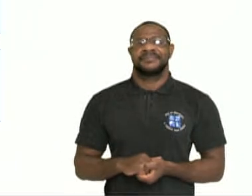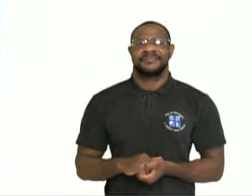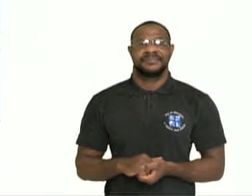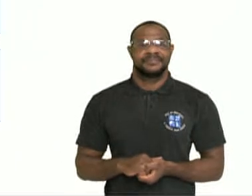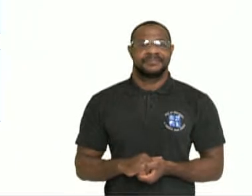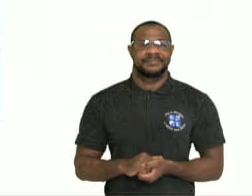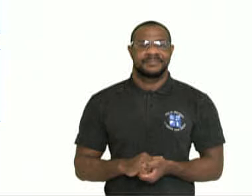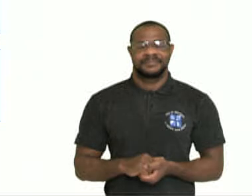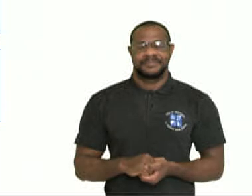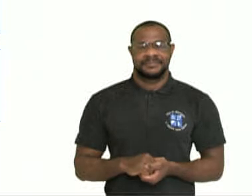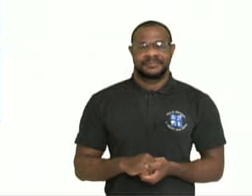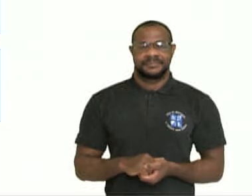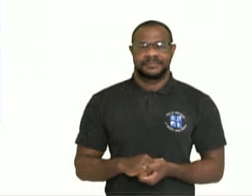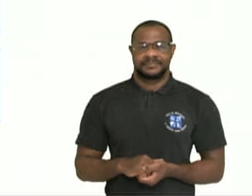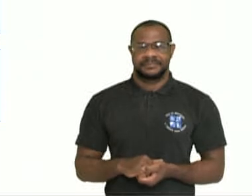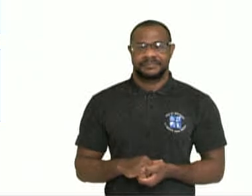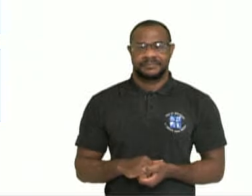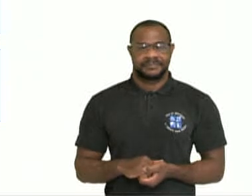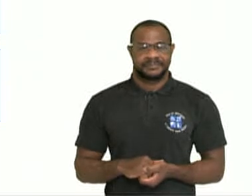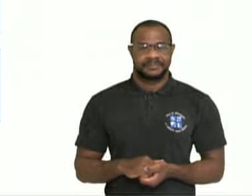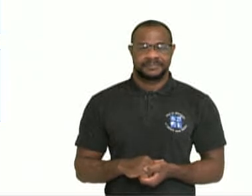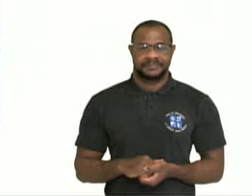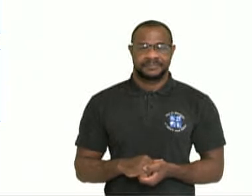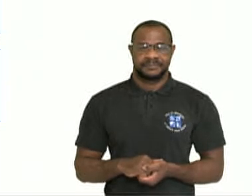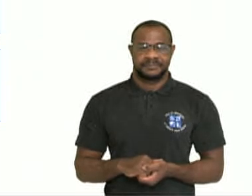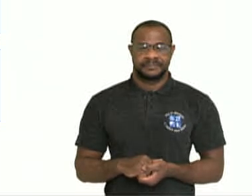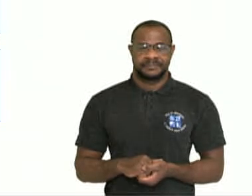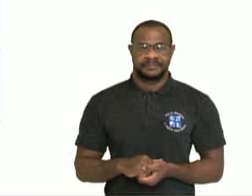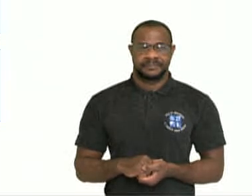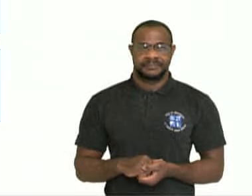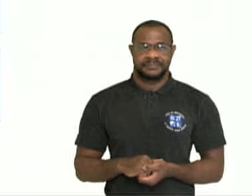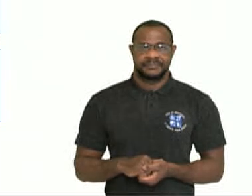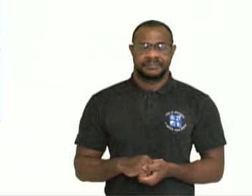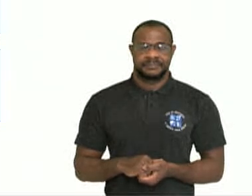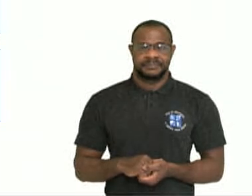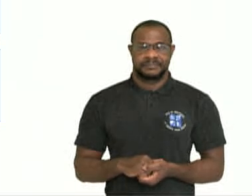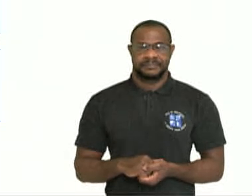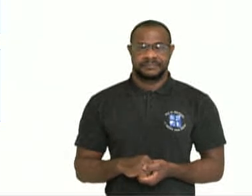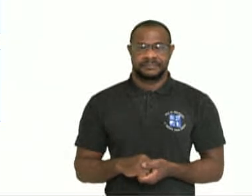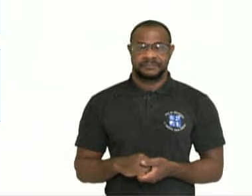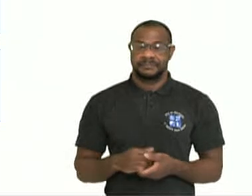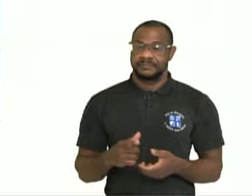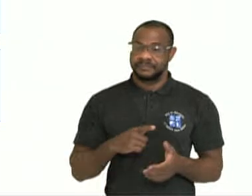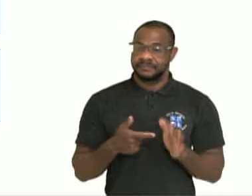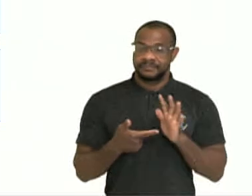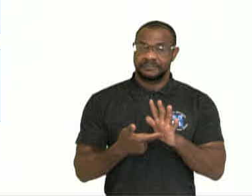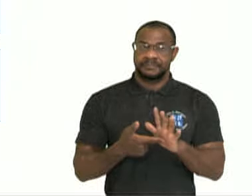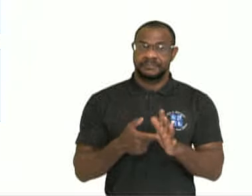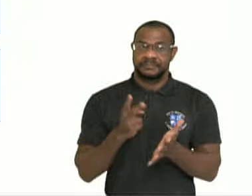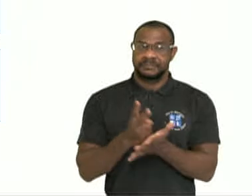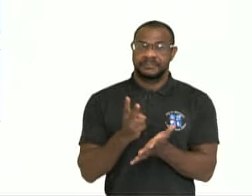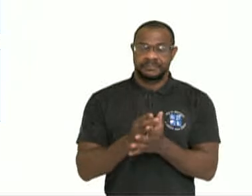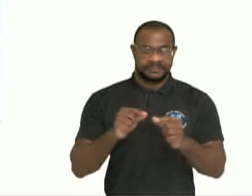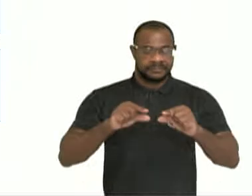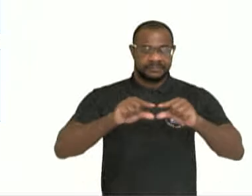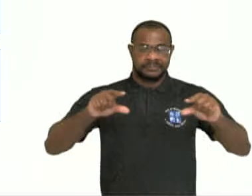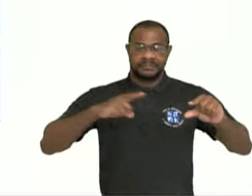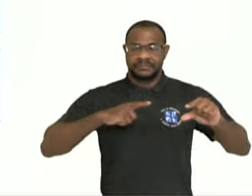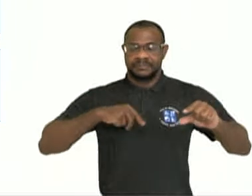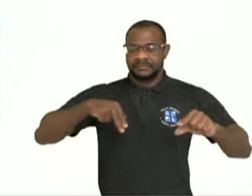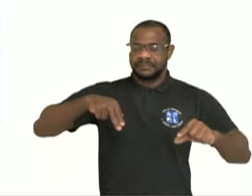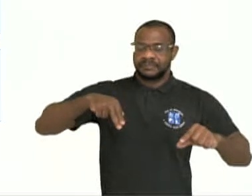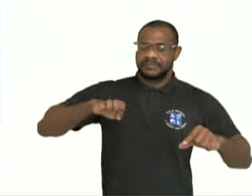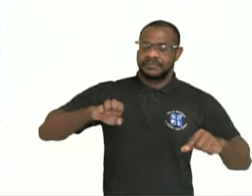as orações, reforçando uma ideia negada. Então, vai aparecer sempre em frases onde existe